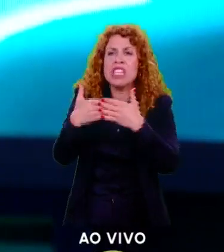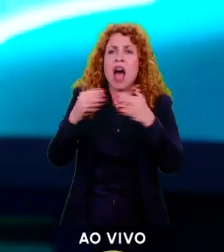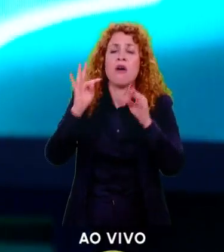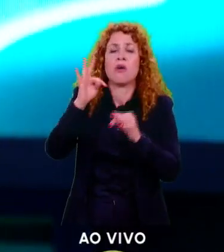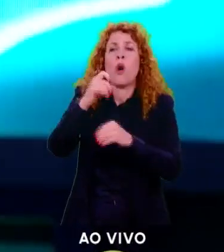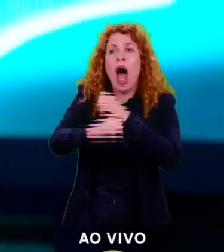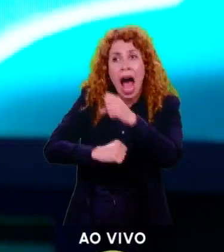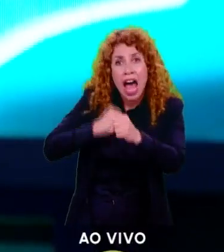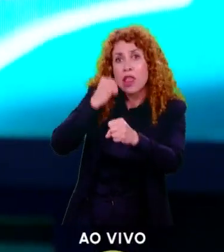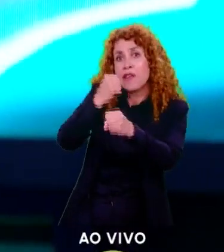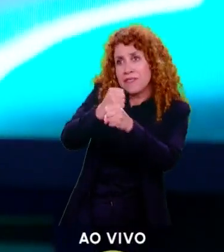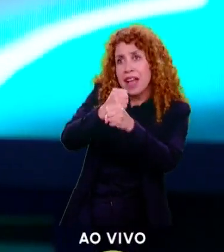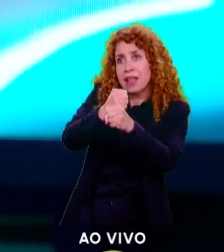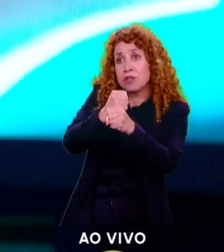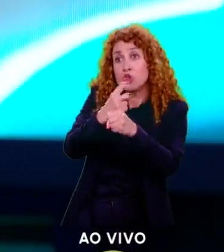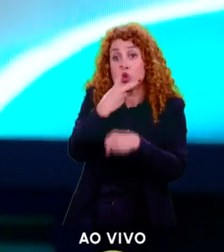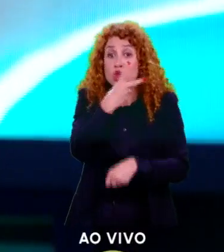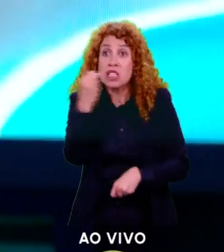Extra